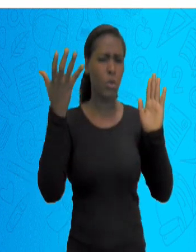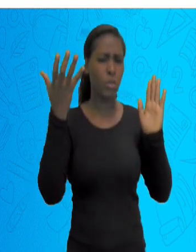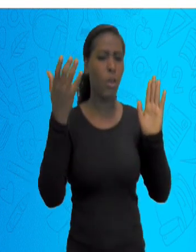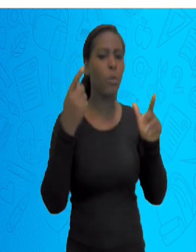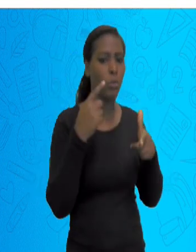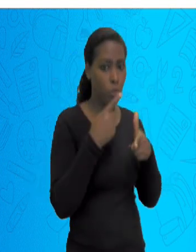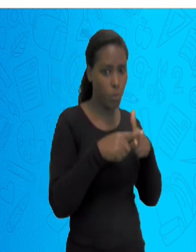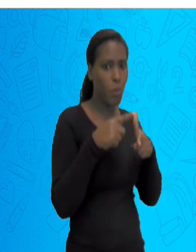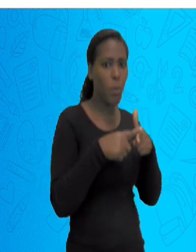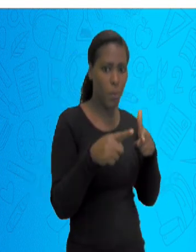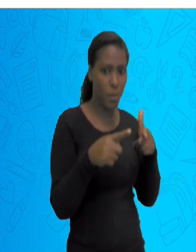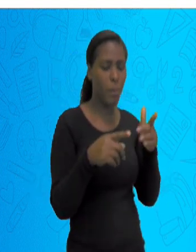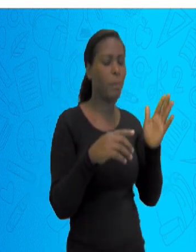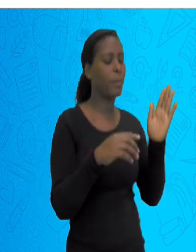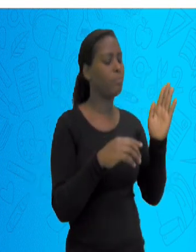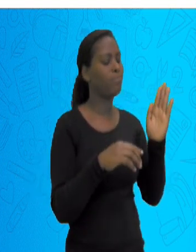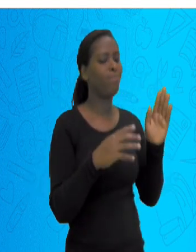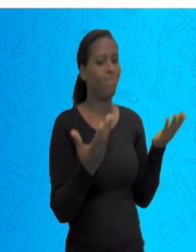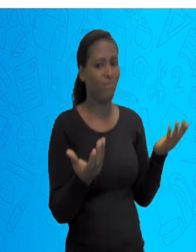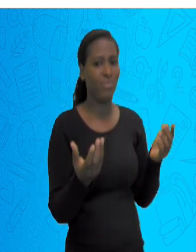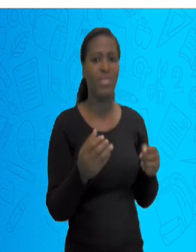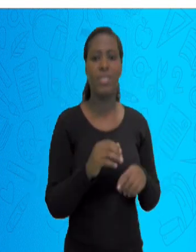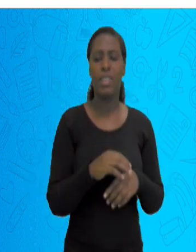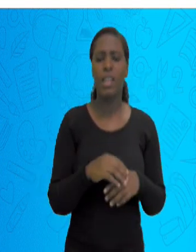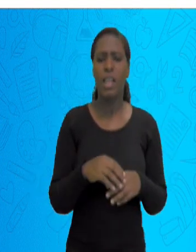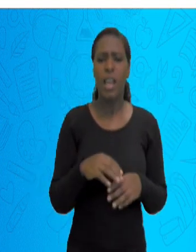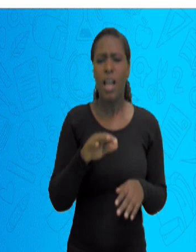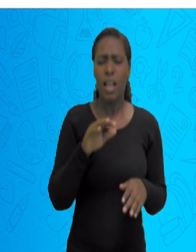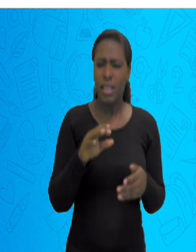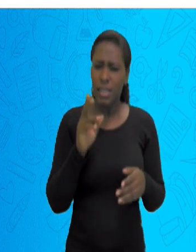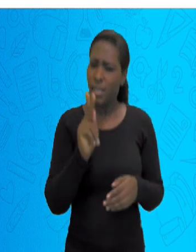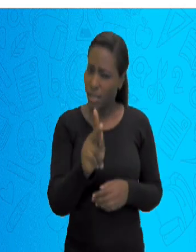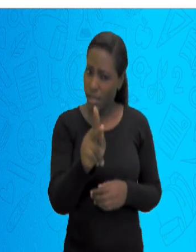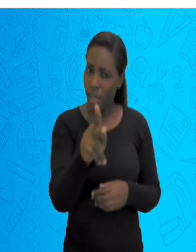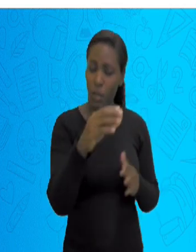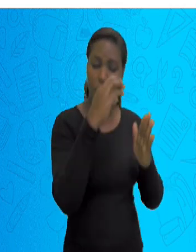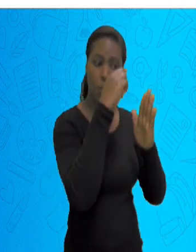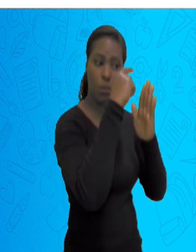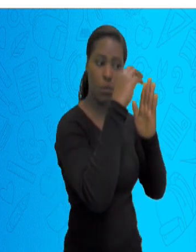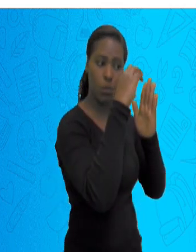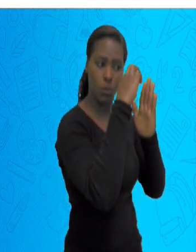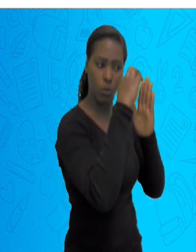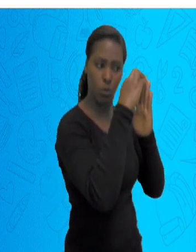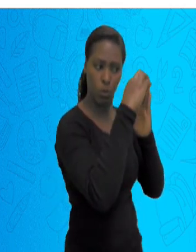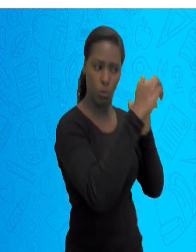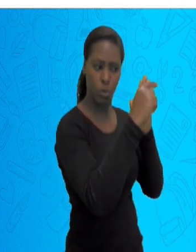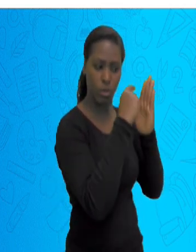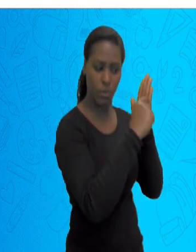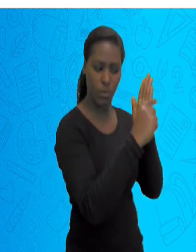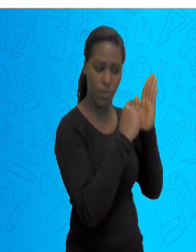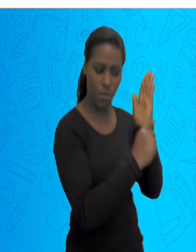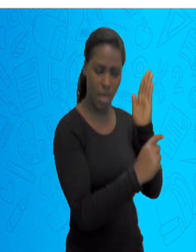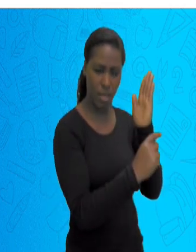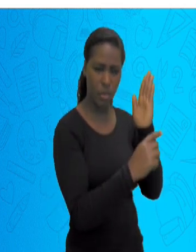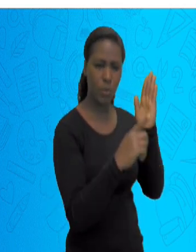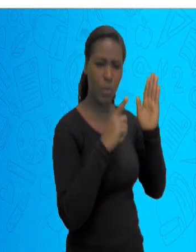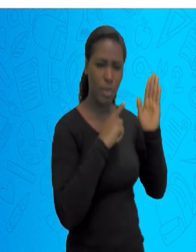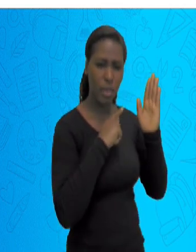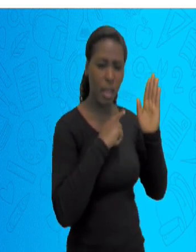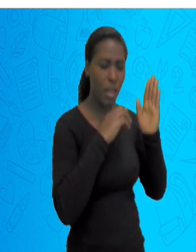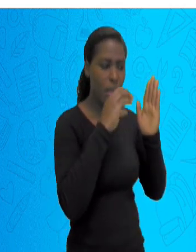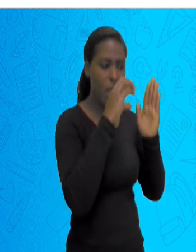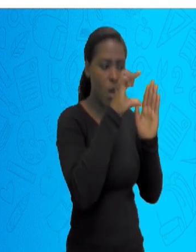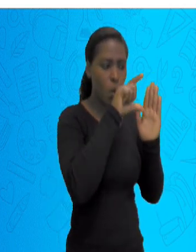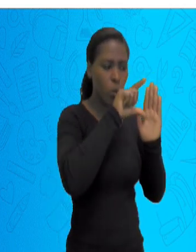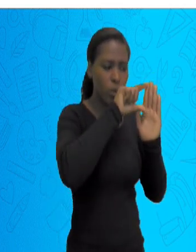Geralmente, os versos têm o mesmo tamanho, as estrofes têm o mesmo número